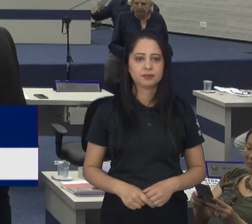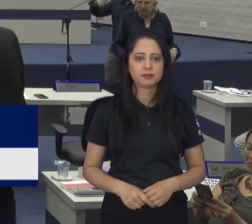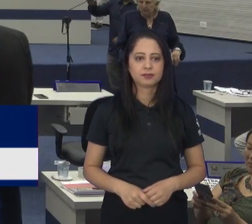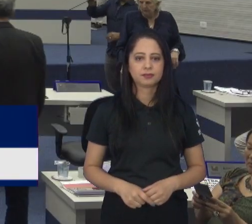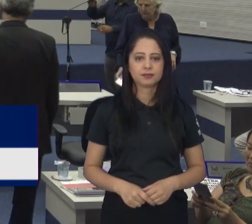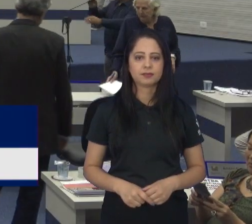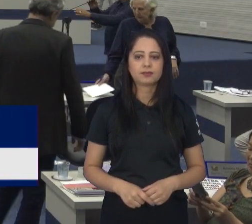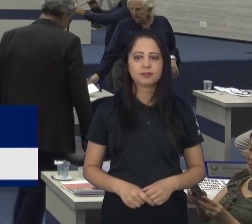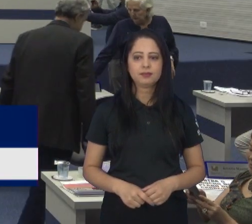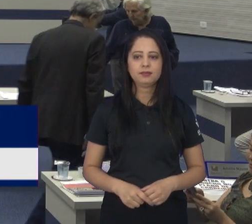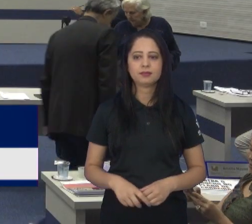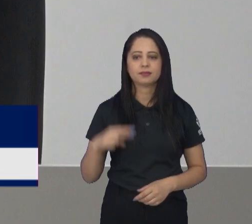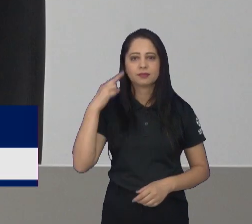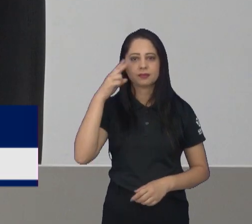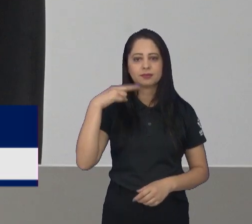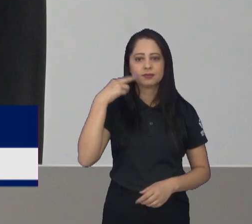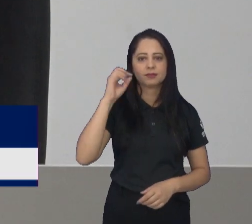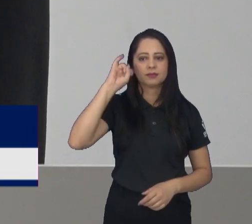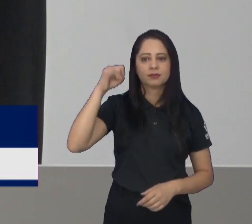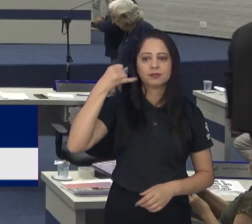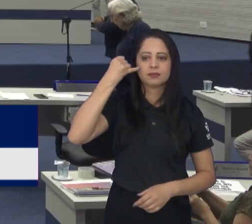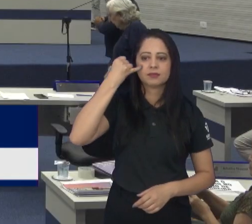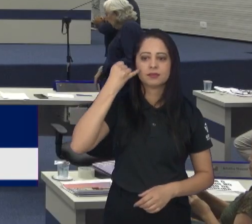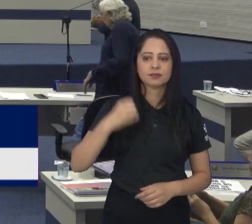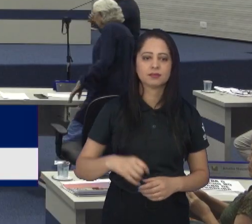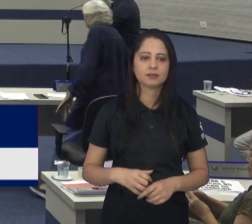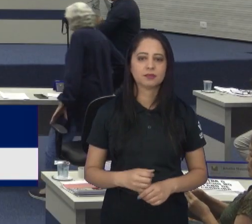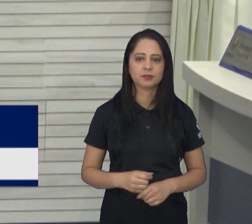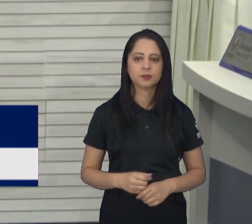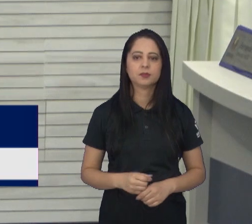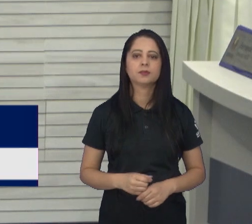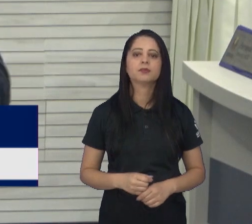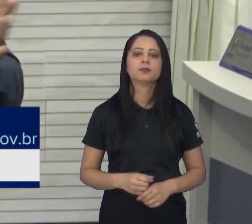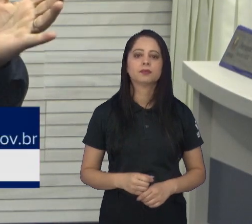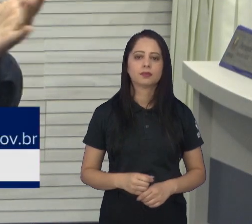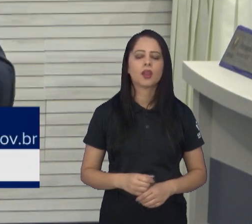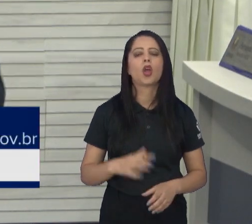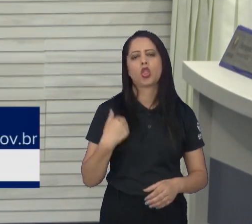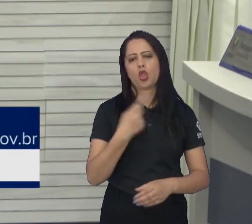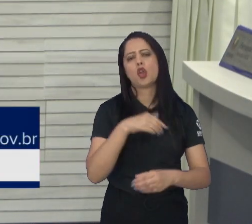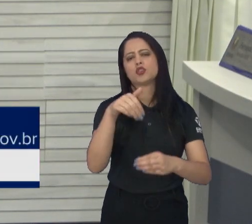de votação, o vereador Juvenil Silvério. Senhor